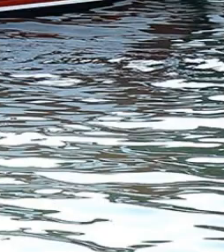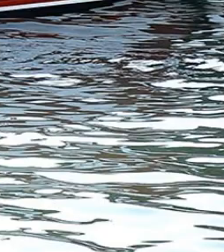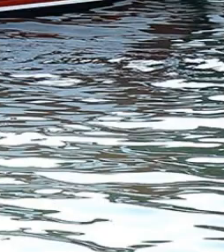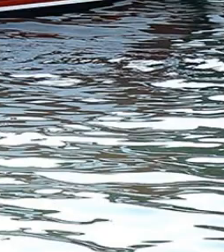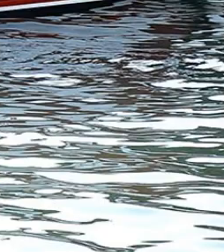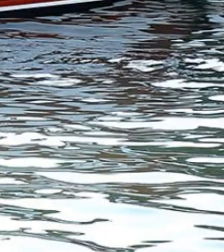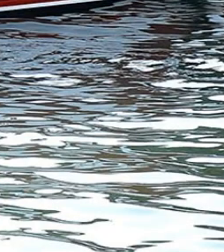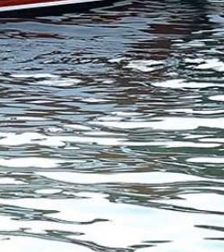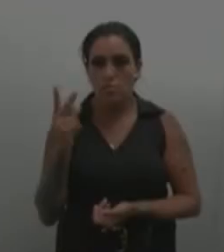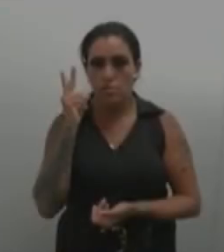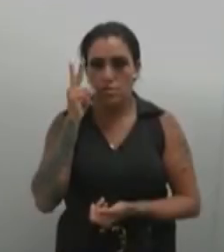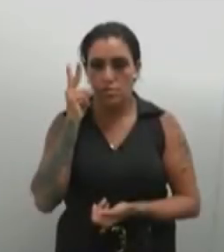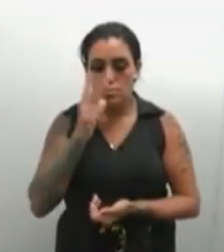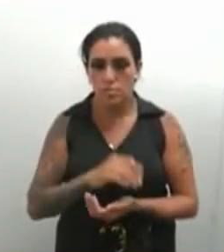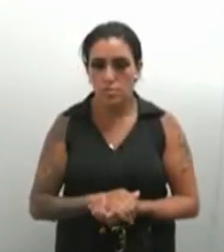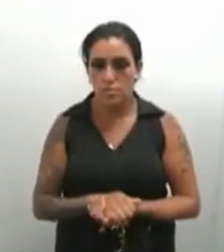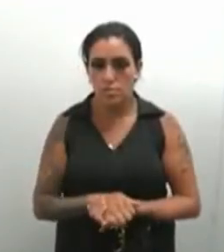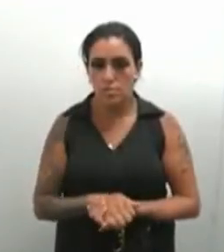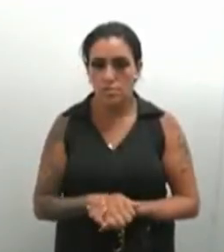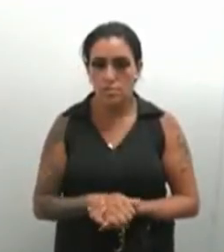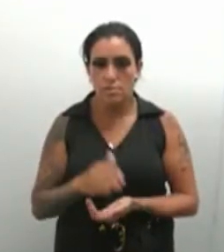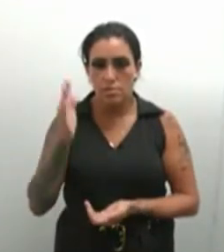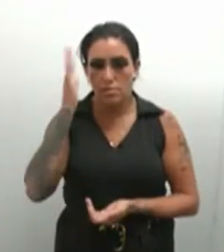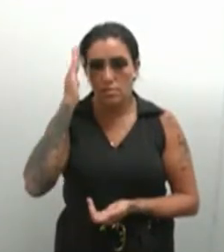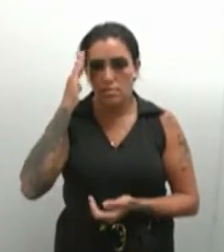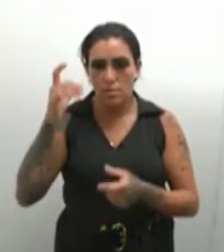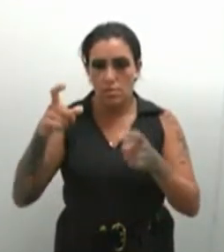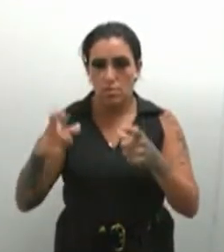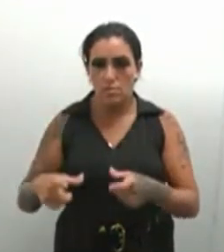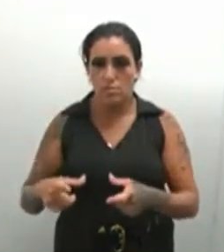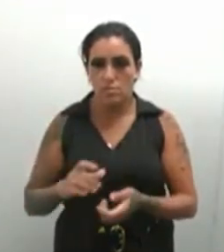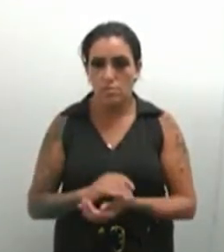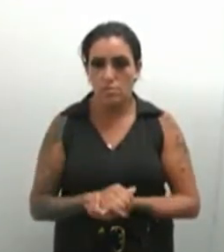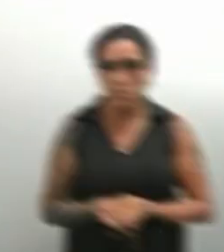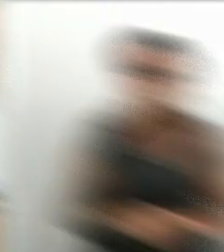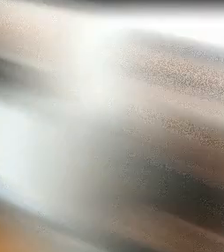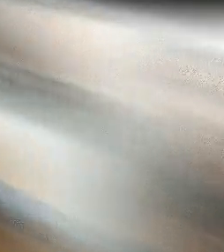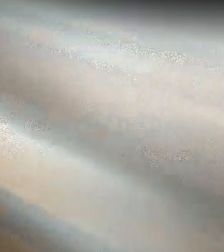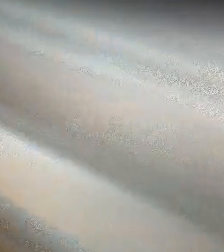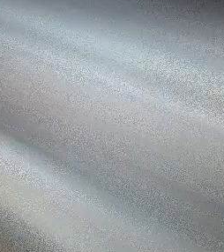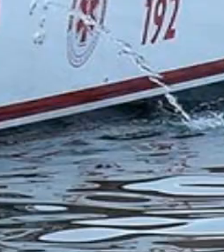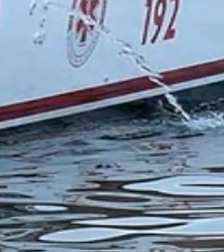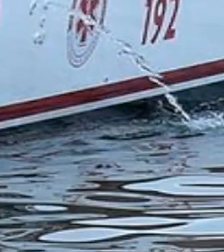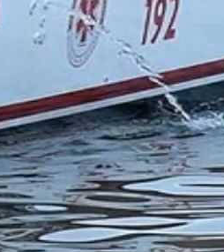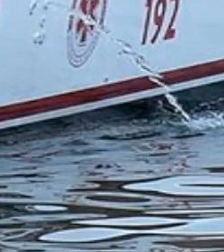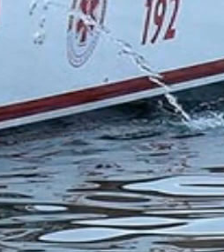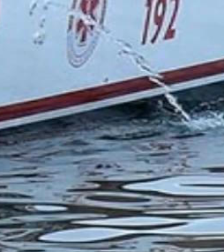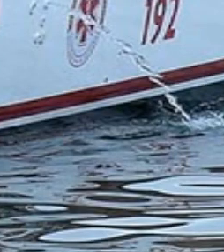onde? A lancha está onde? Não está no Pirata, a lancha está em Niterói.